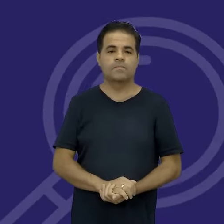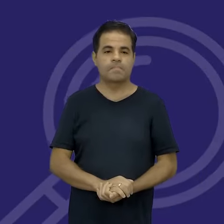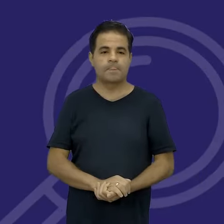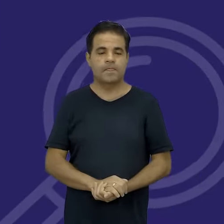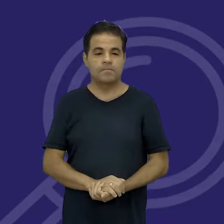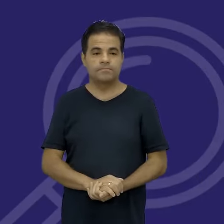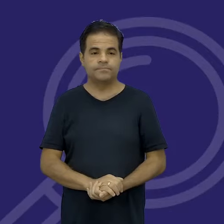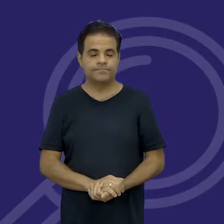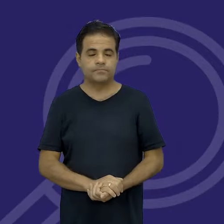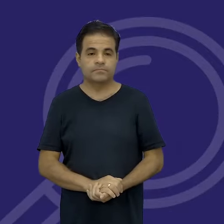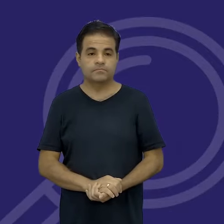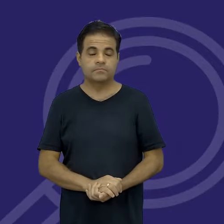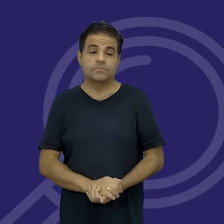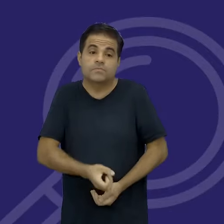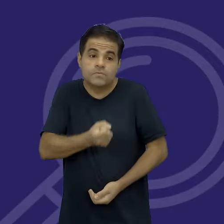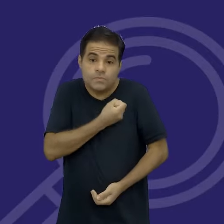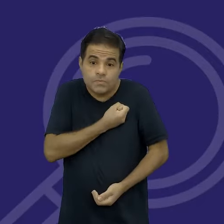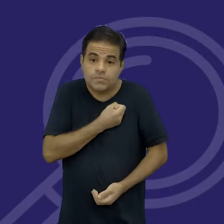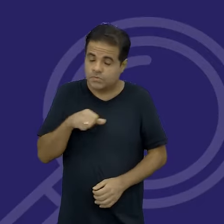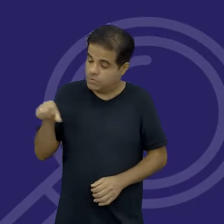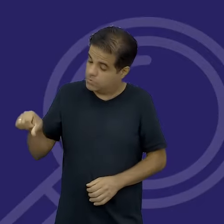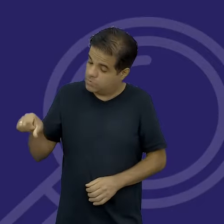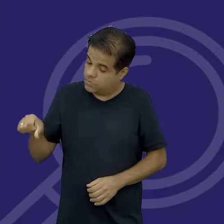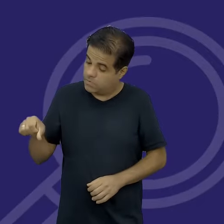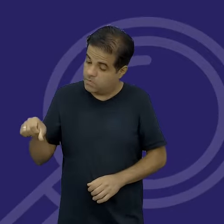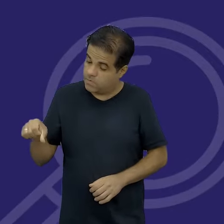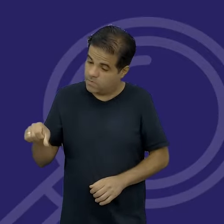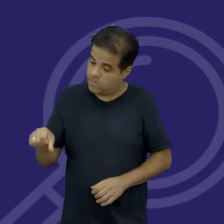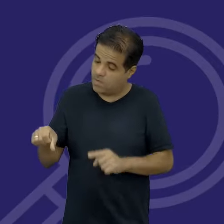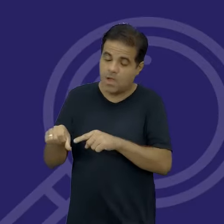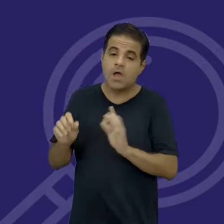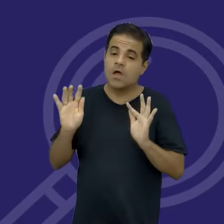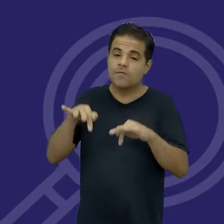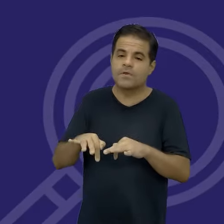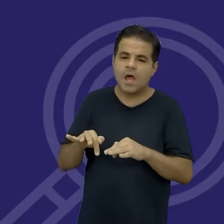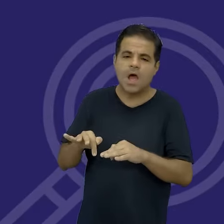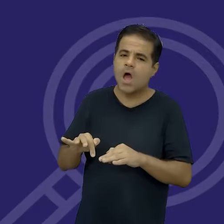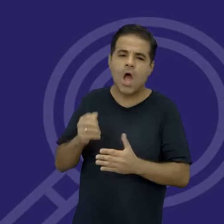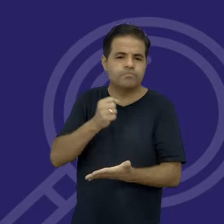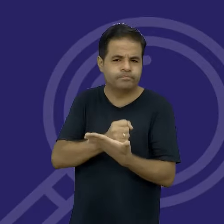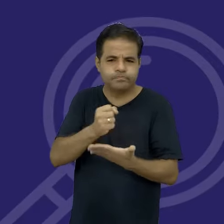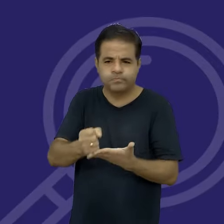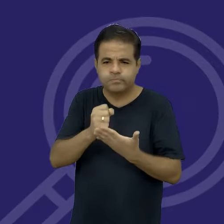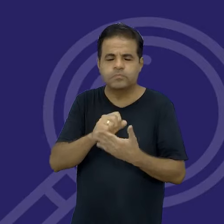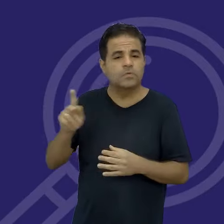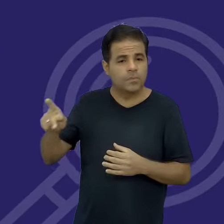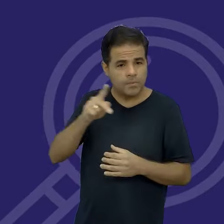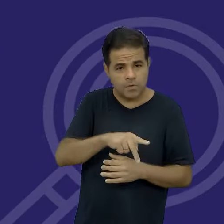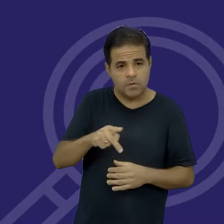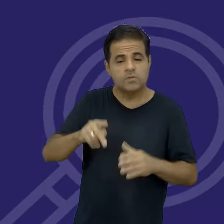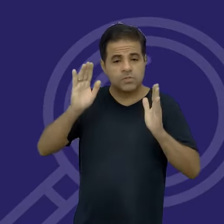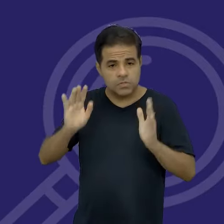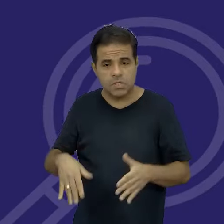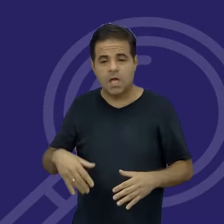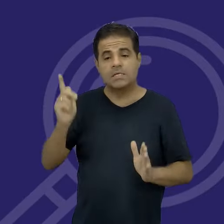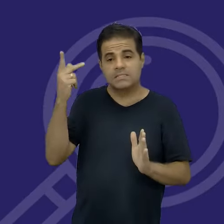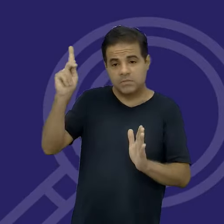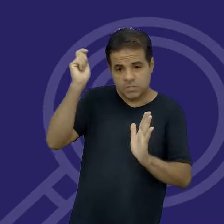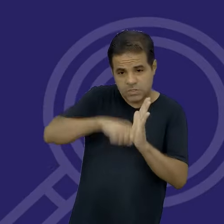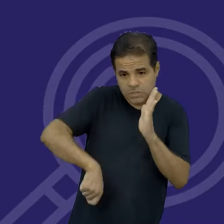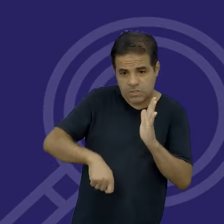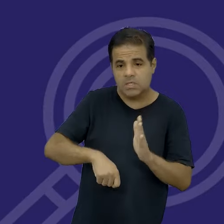Bom, o número 9, que é o final, né, a formalização de tudo isso. O professor, por meio dos seus